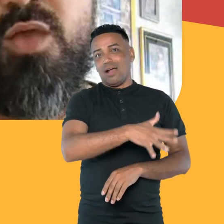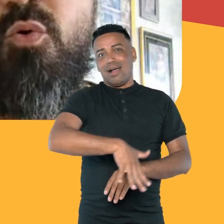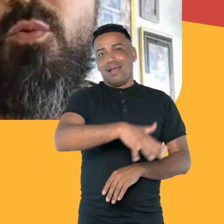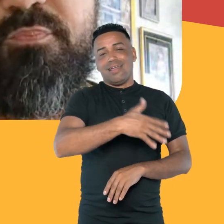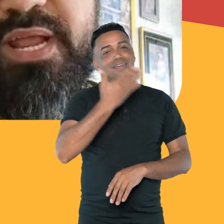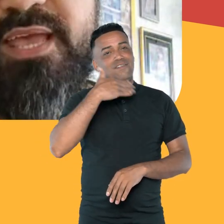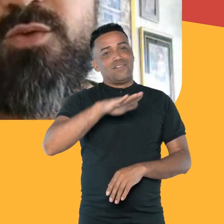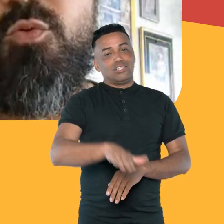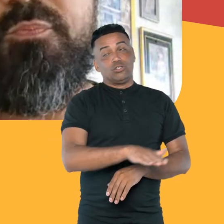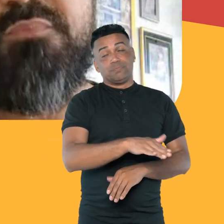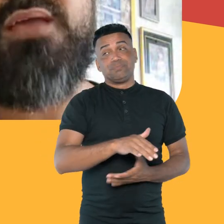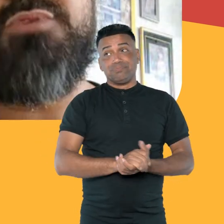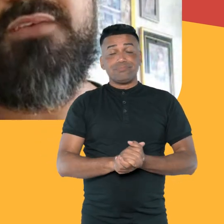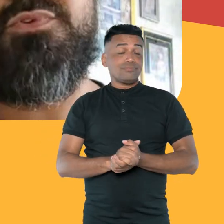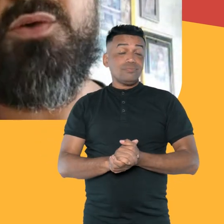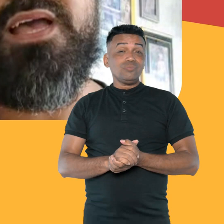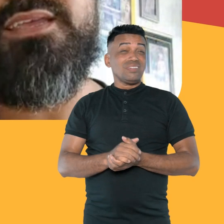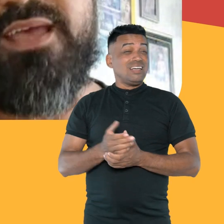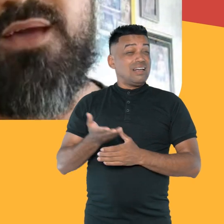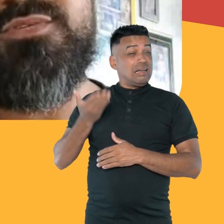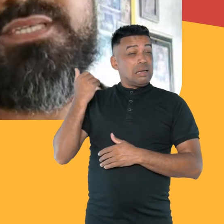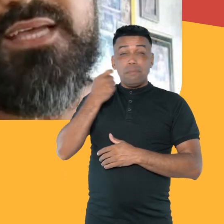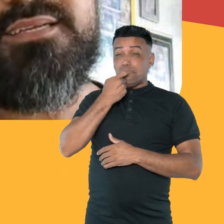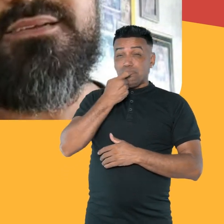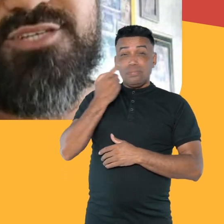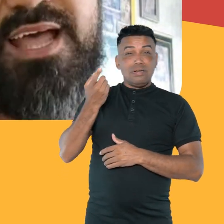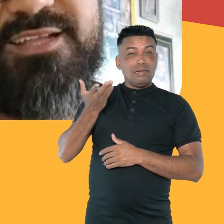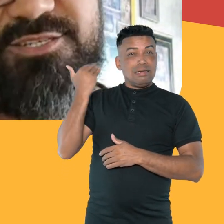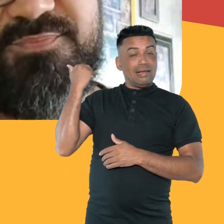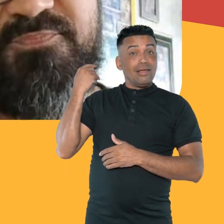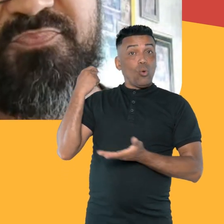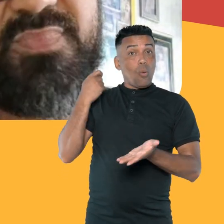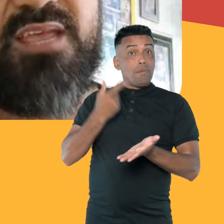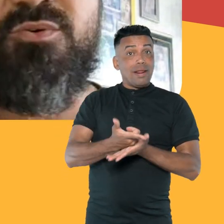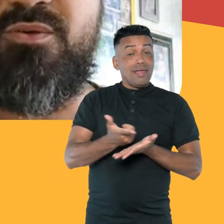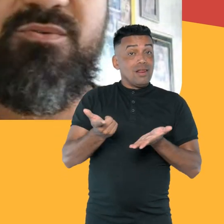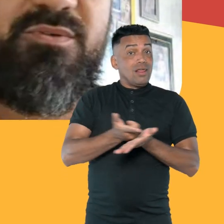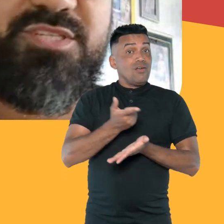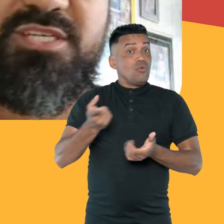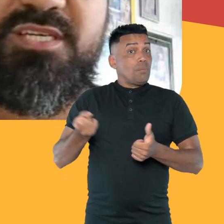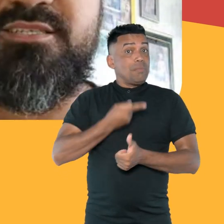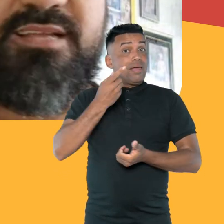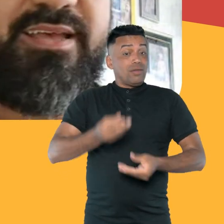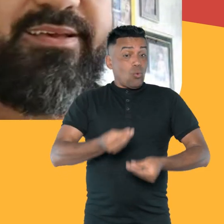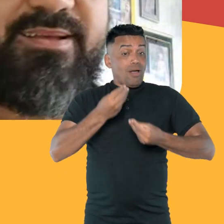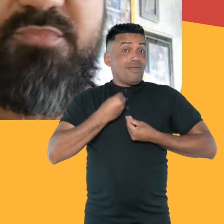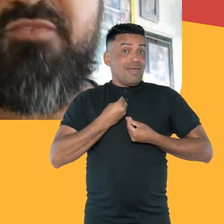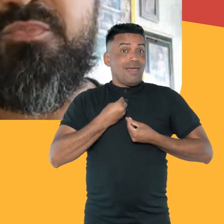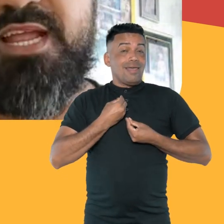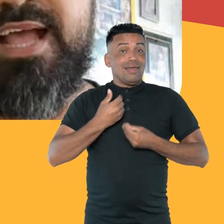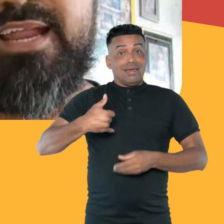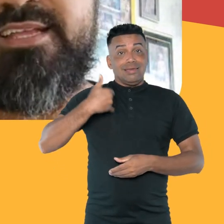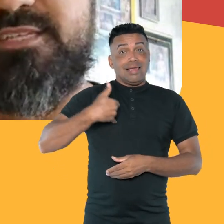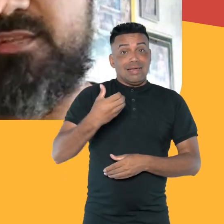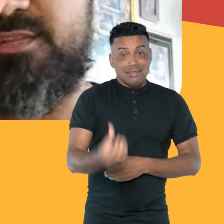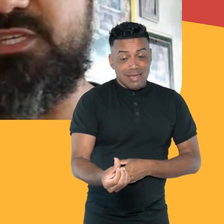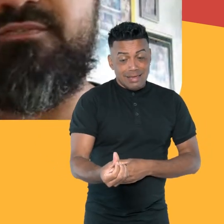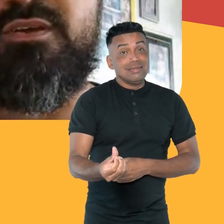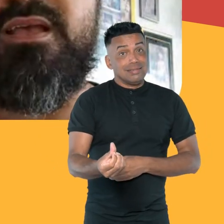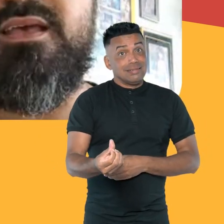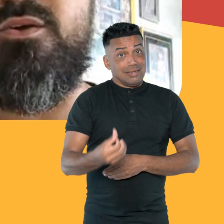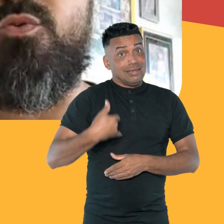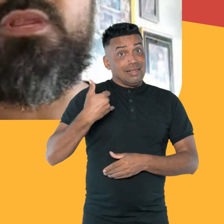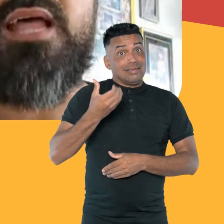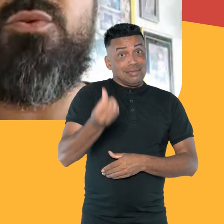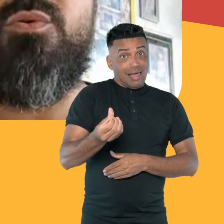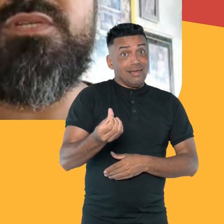recentemente eu comprei o primeiro livro que eu ganhei aos 6 anos de idade. Eu não tinha, a minha família era carente, então eu não